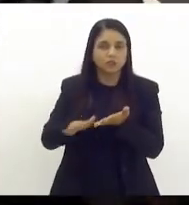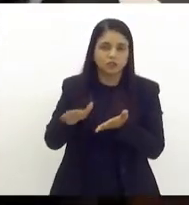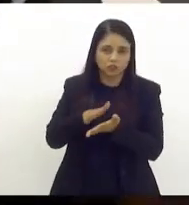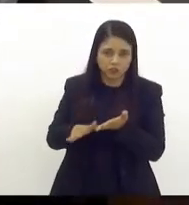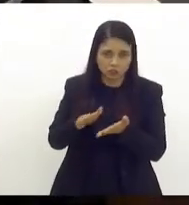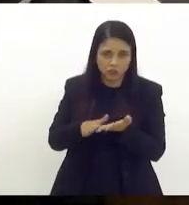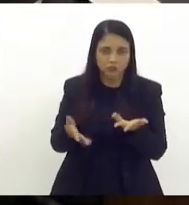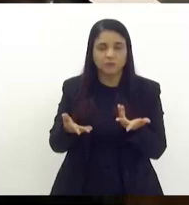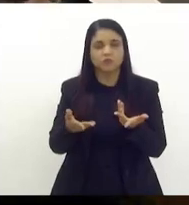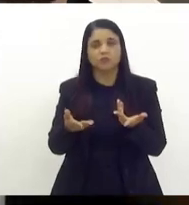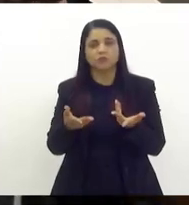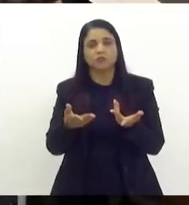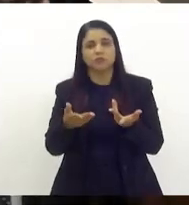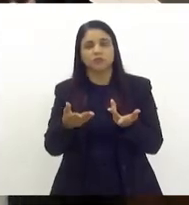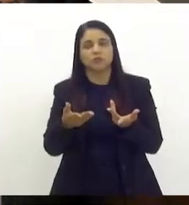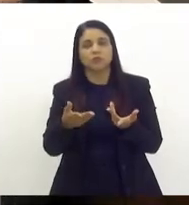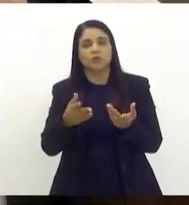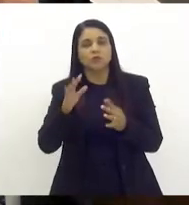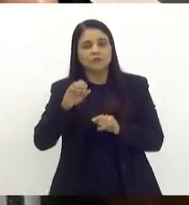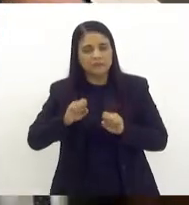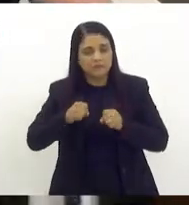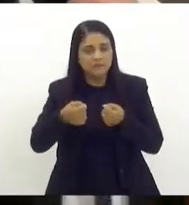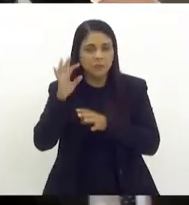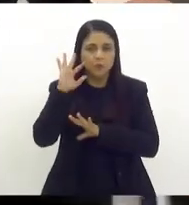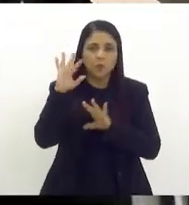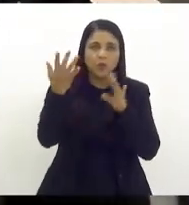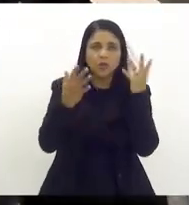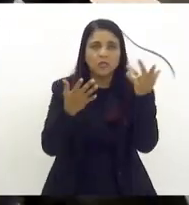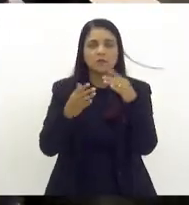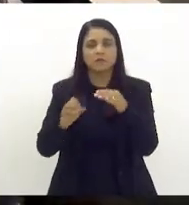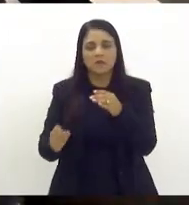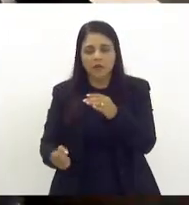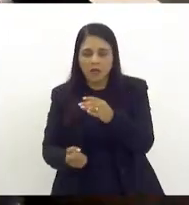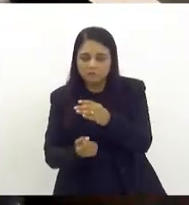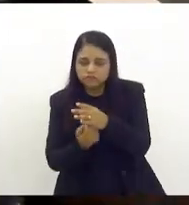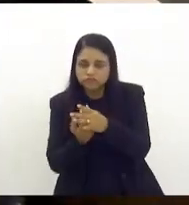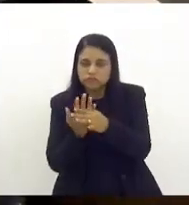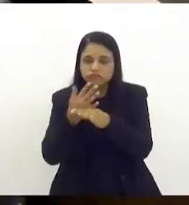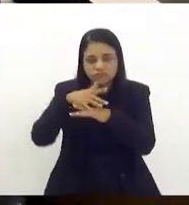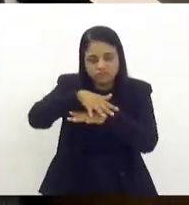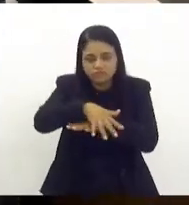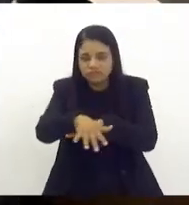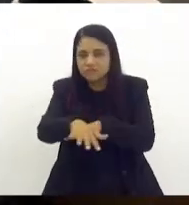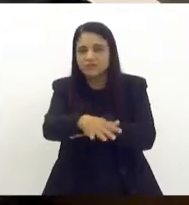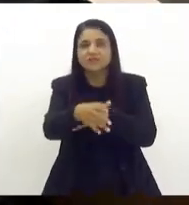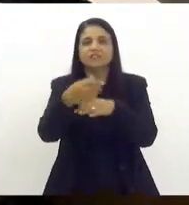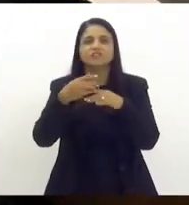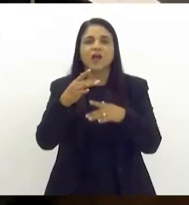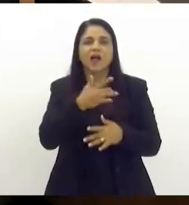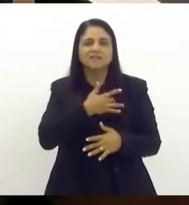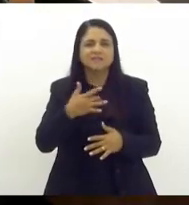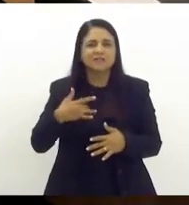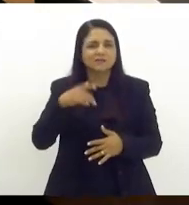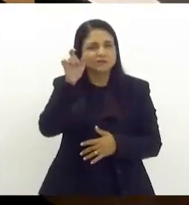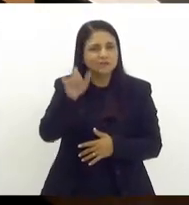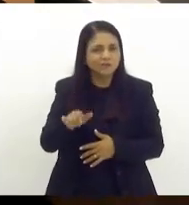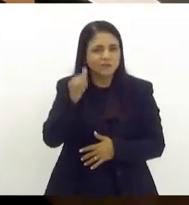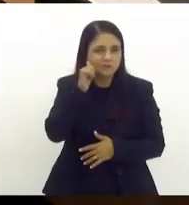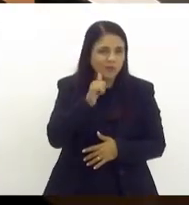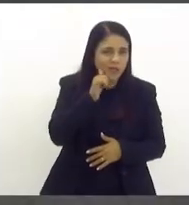clima defendendo a biodiversidade as nascentes a saúde das pessoas das mulheres das Crianças